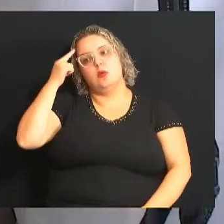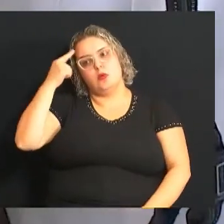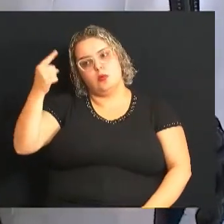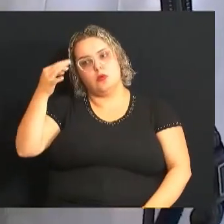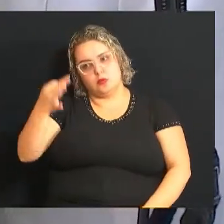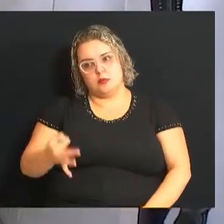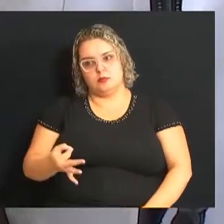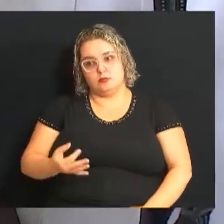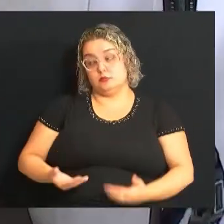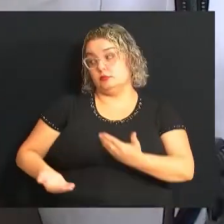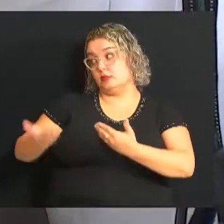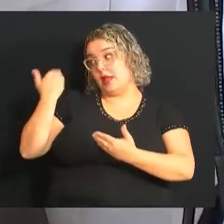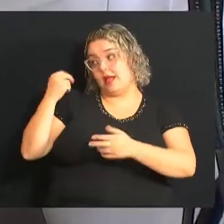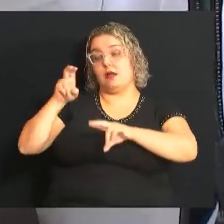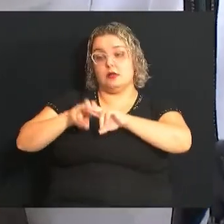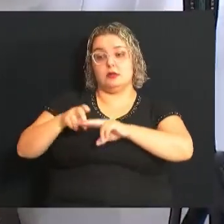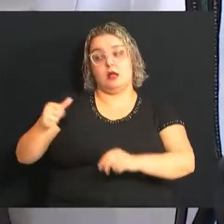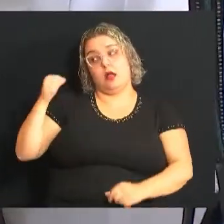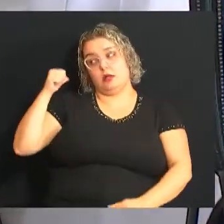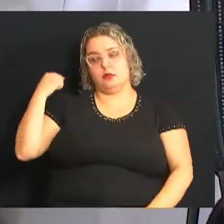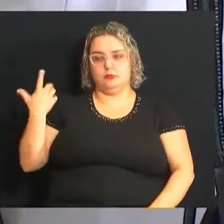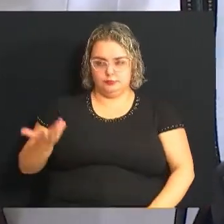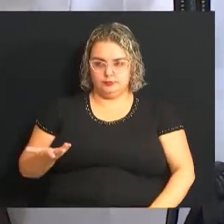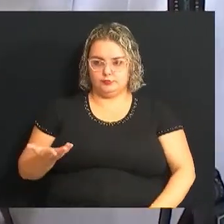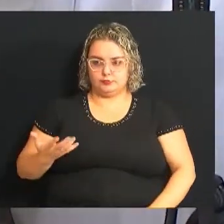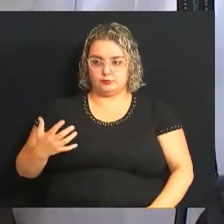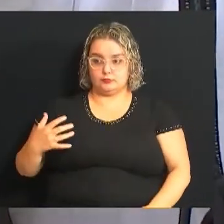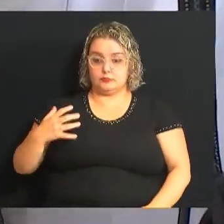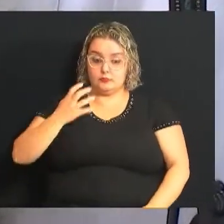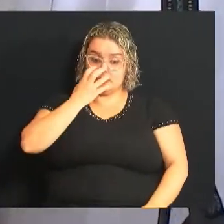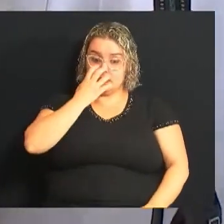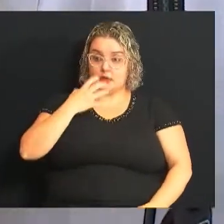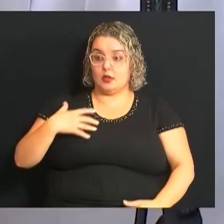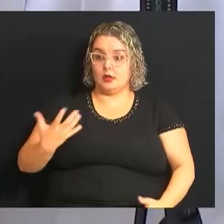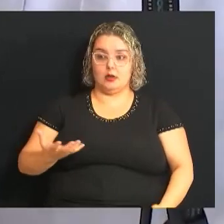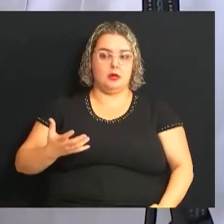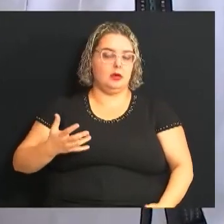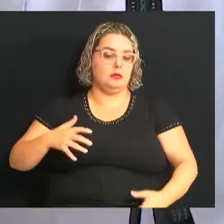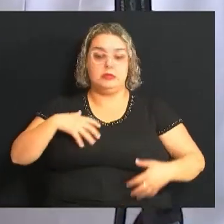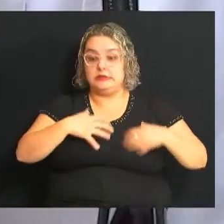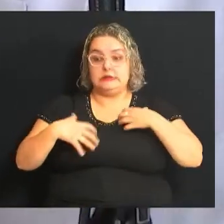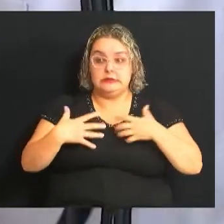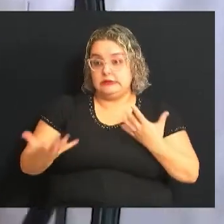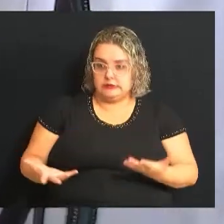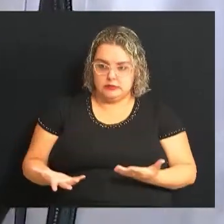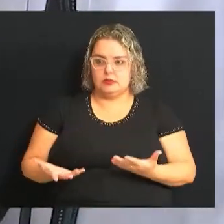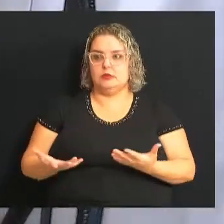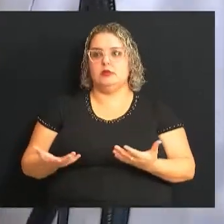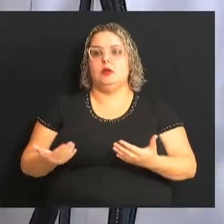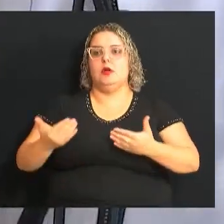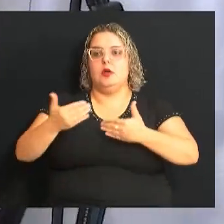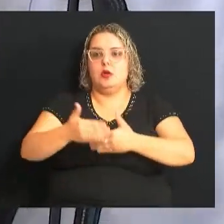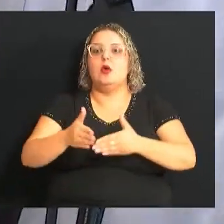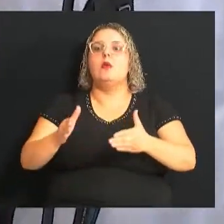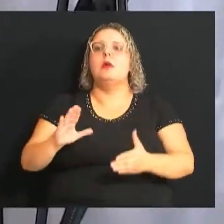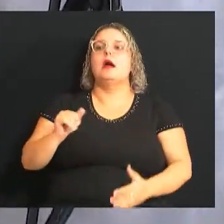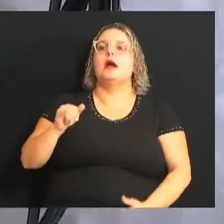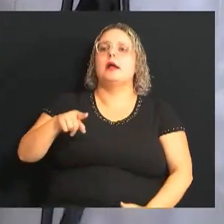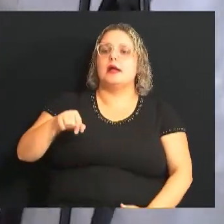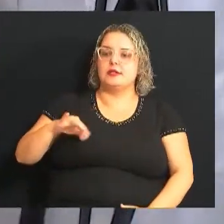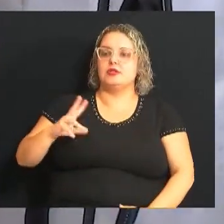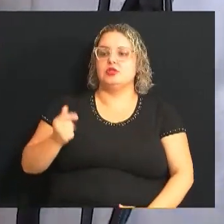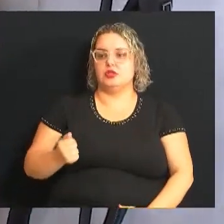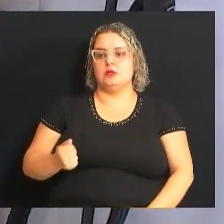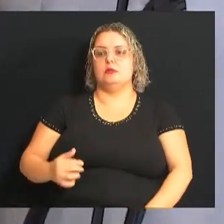cinto de segurança. Animais mais agitados, né, o ideal é que ele faça esse deslocamento numa caixa de transporte, porque é para a